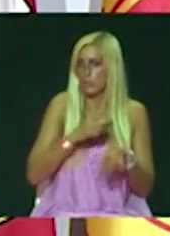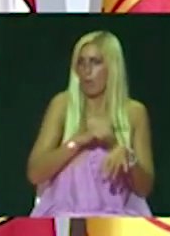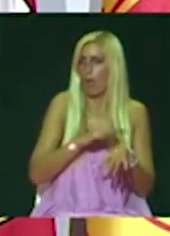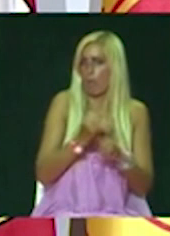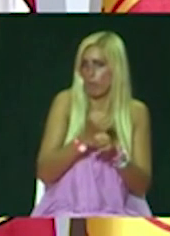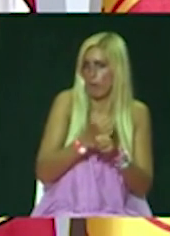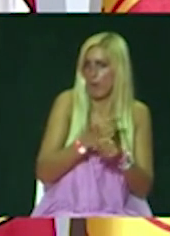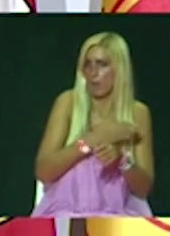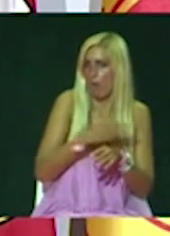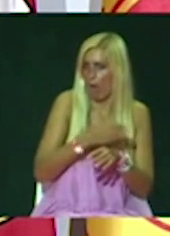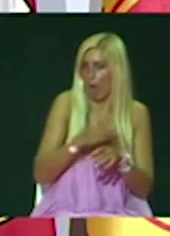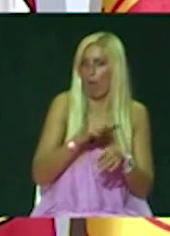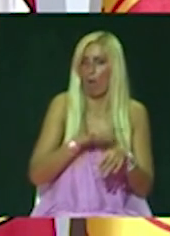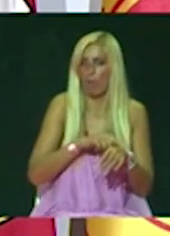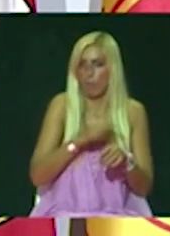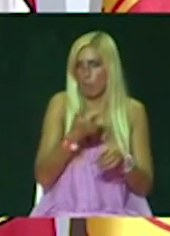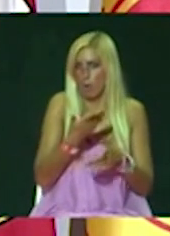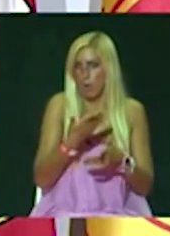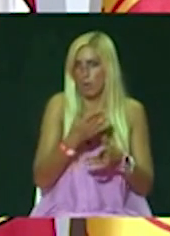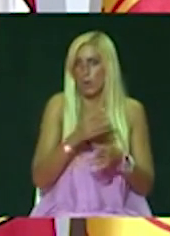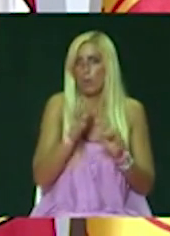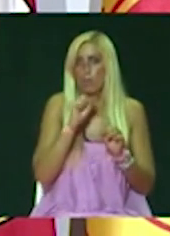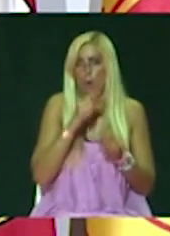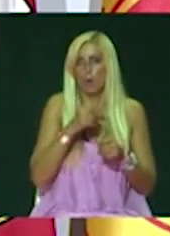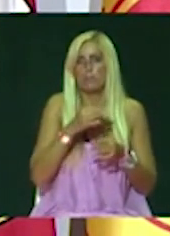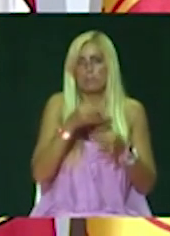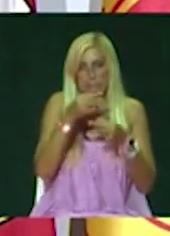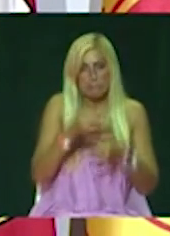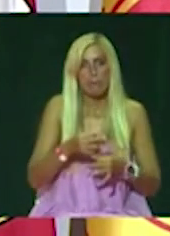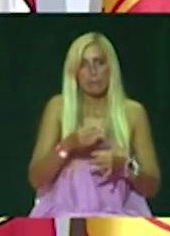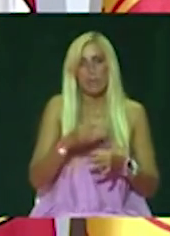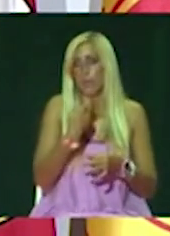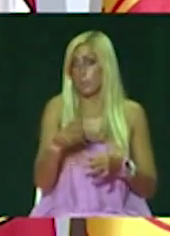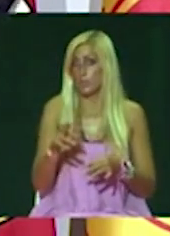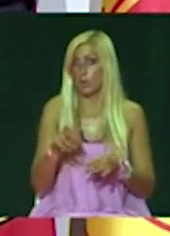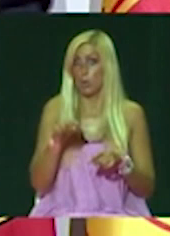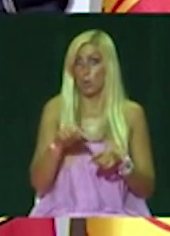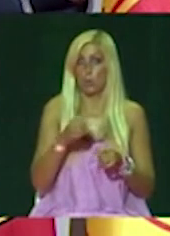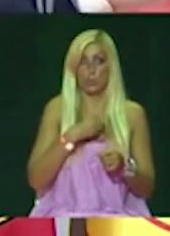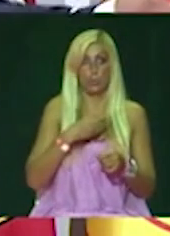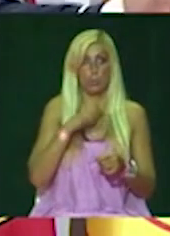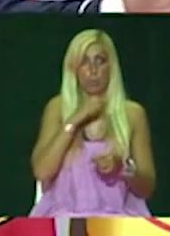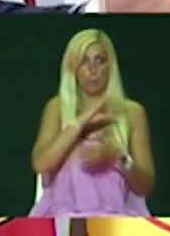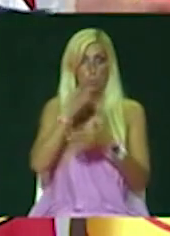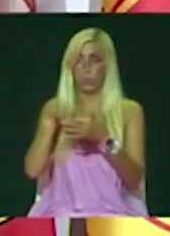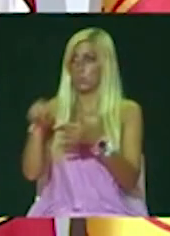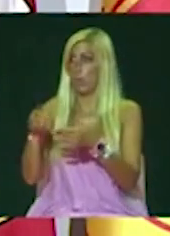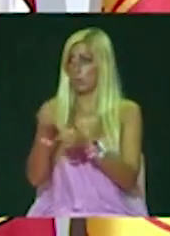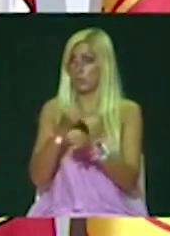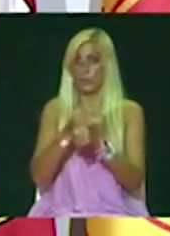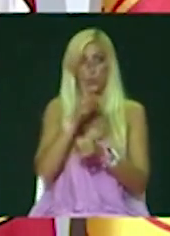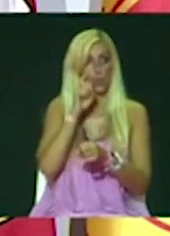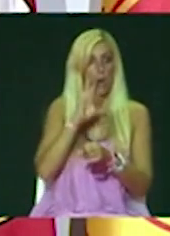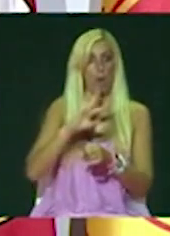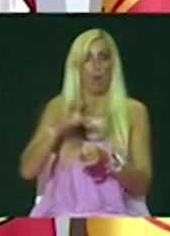uma empresa, não seja uma atividade certa e permanente. É verdade, nós hoje, uma empresa pode contratar hoje serviços de segurança e